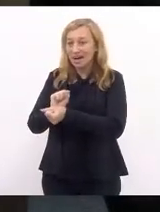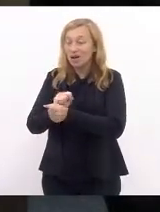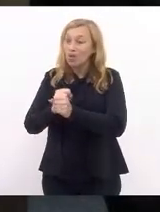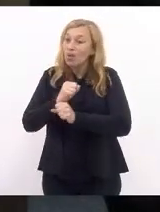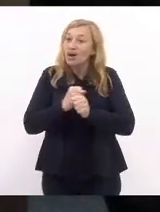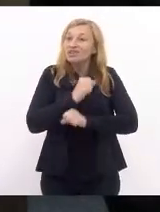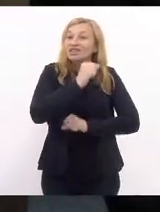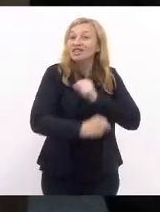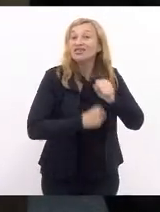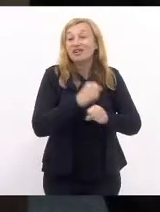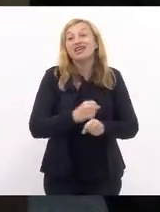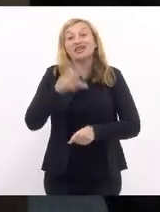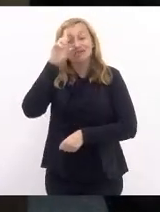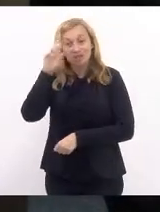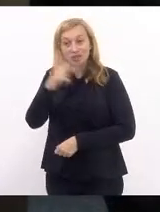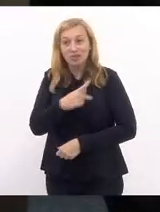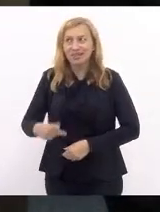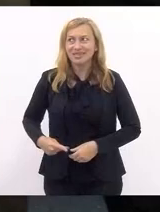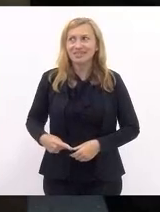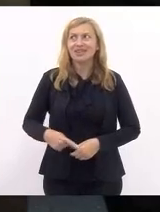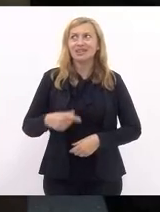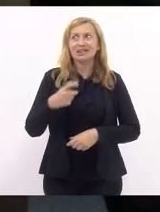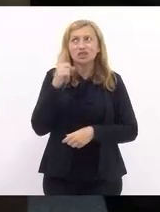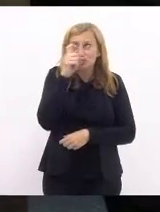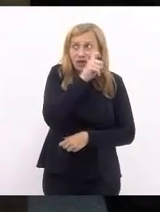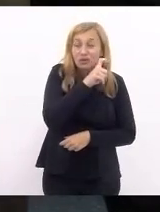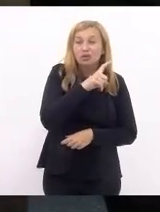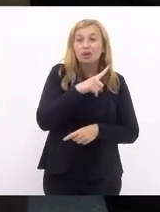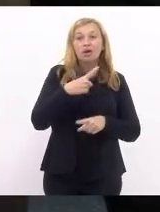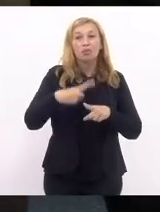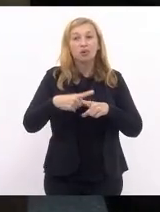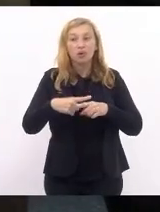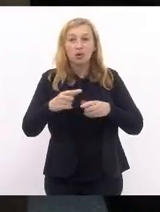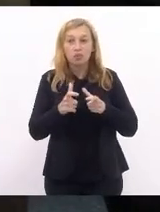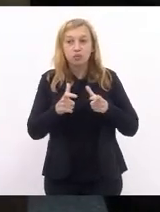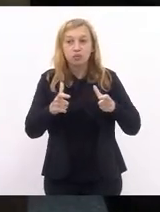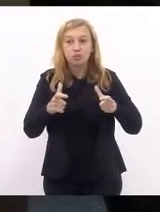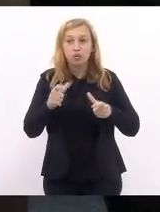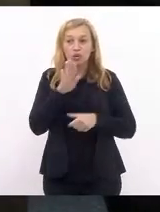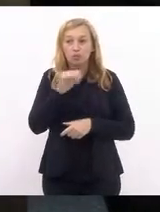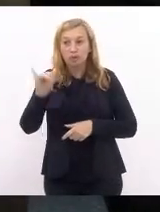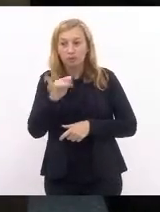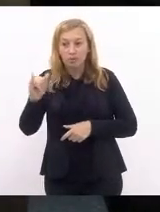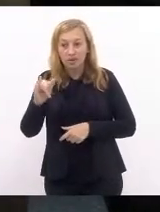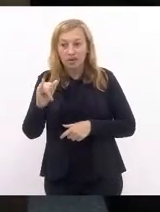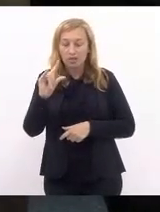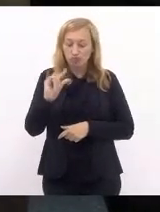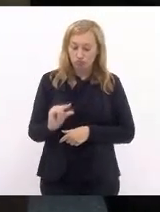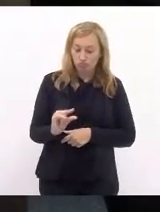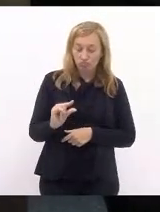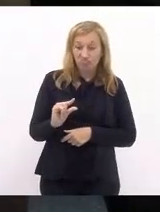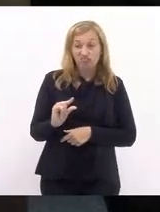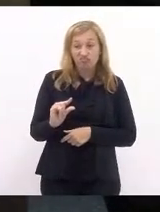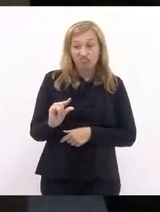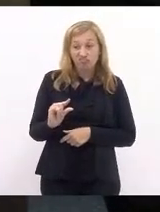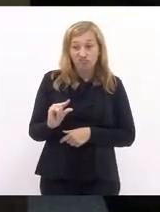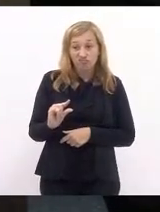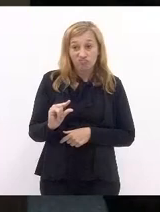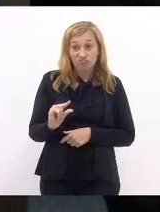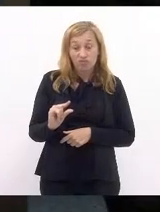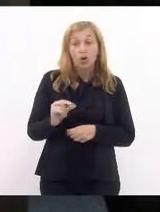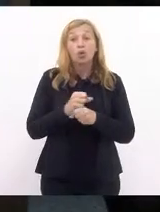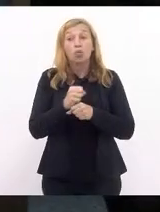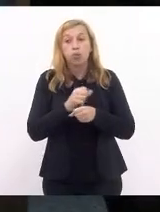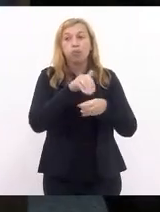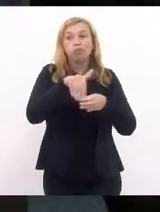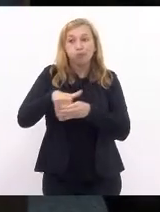ano que vem o seu presente será é muito duro porque o crescimento do PIB será muito pequeno será um